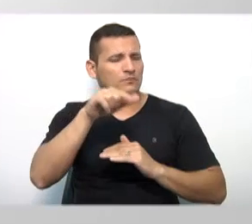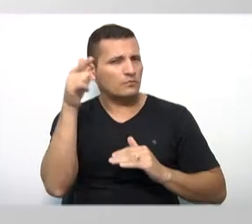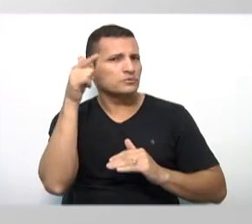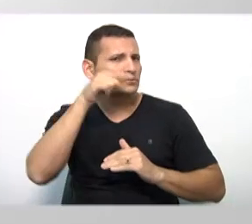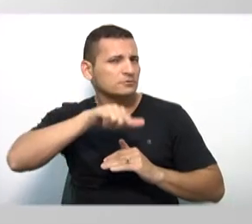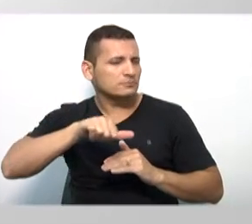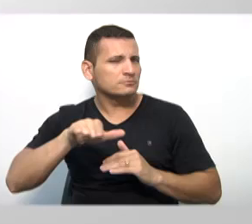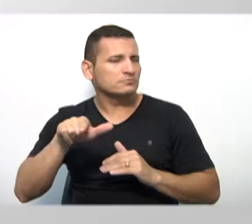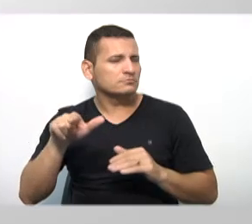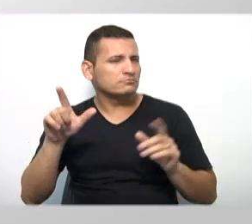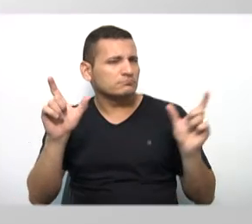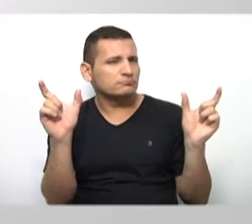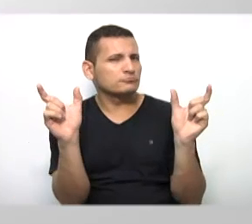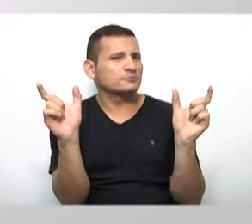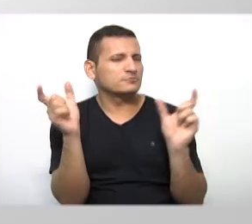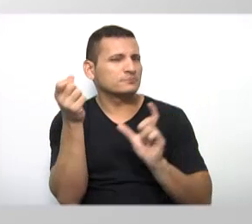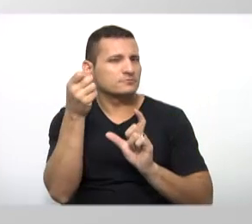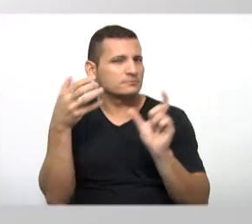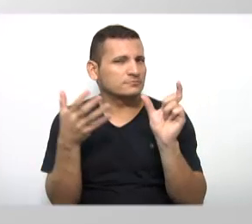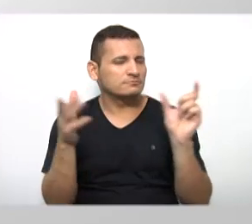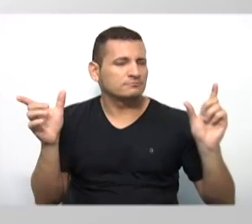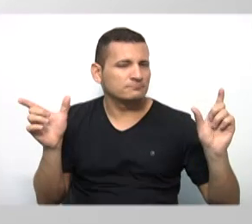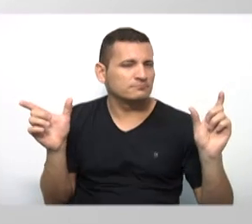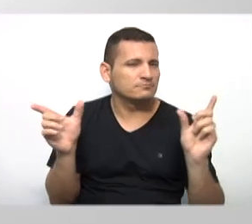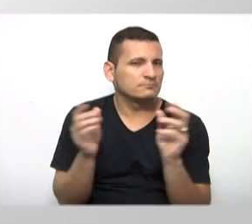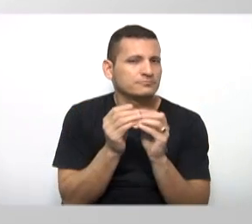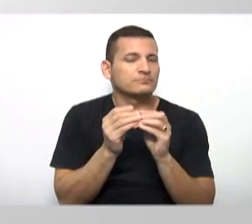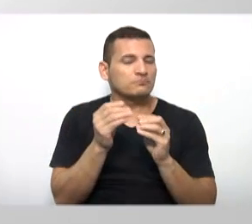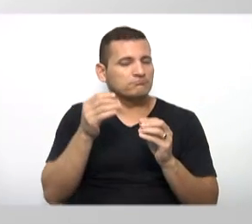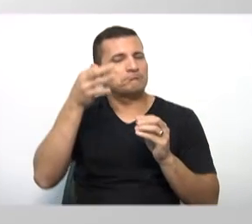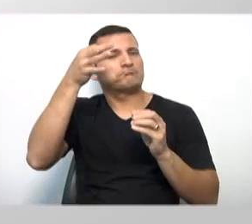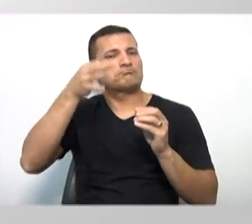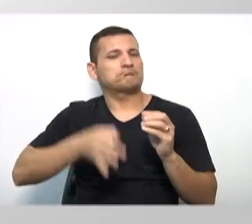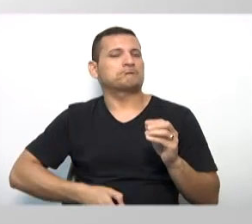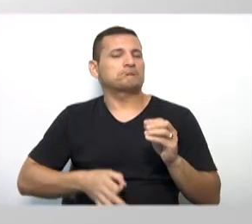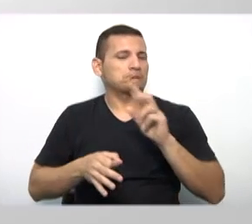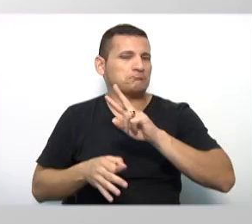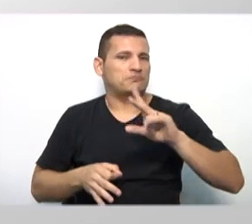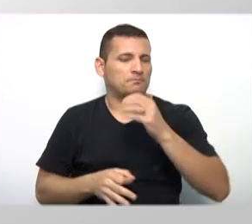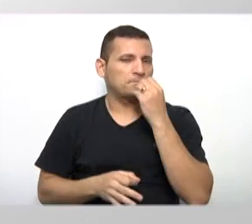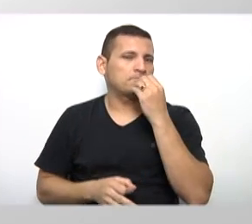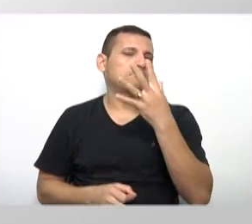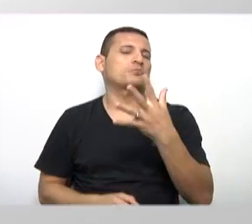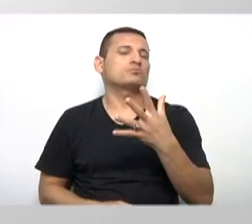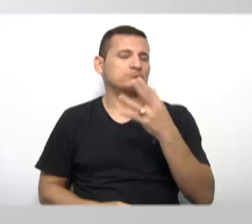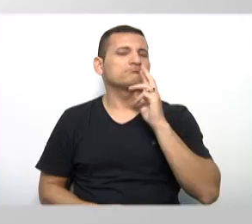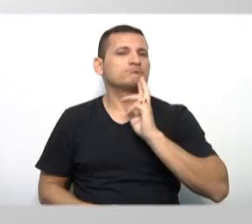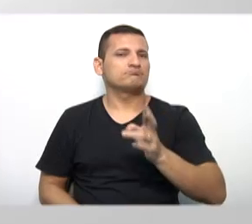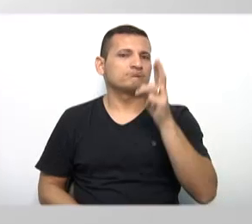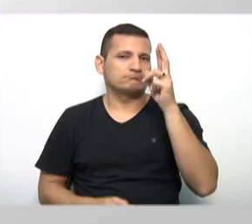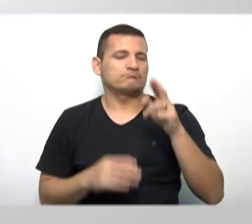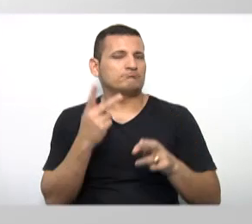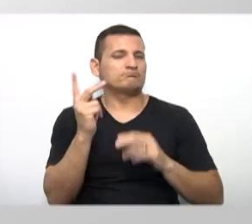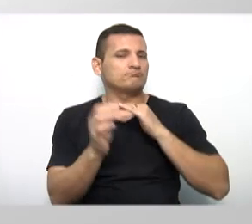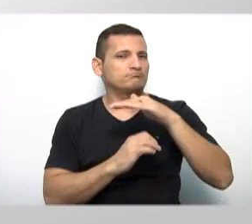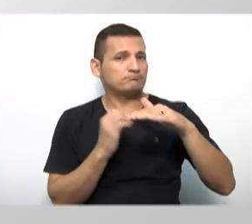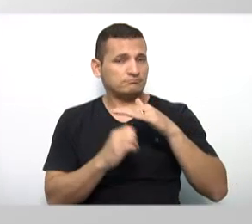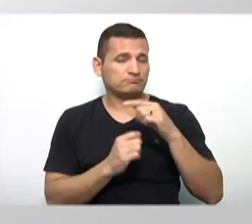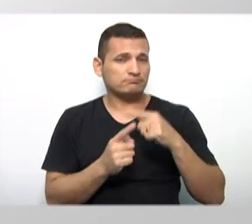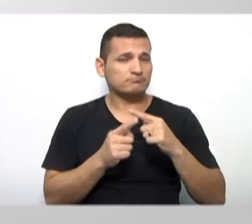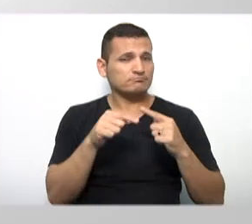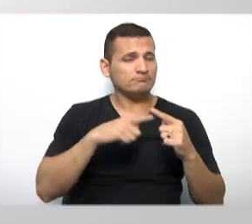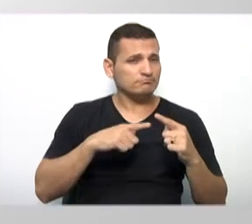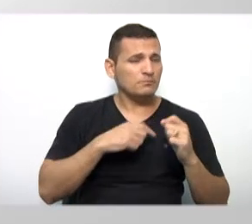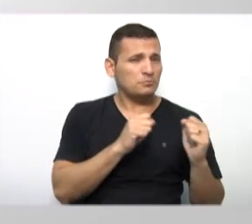duas características, com certeza irá conseguir bons resultados na organização, já que terá o poder da